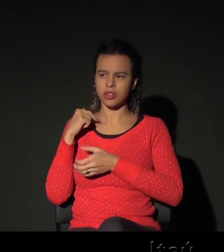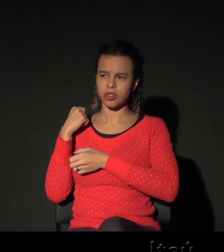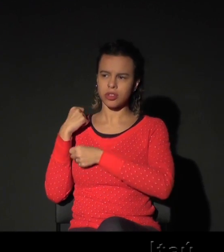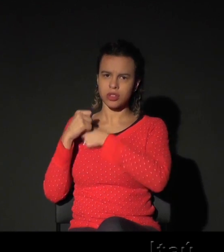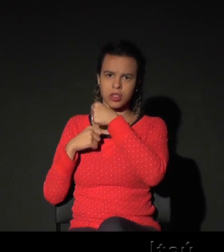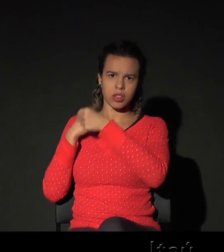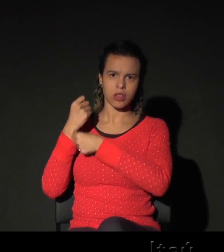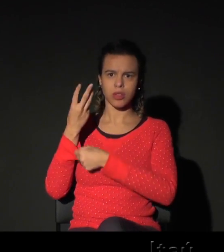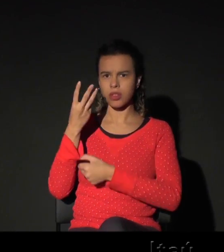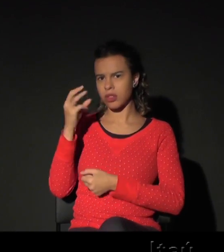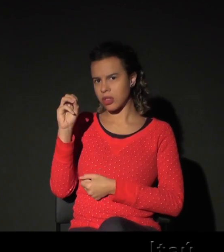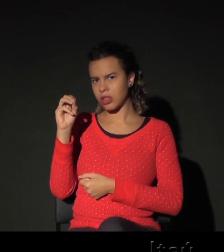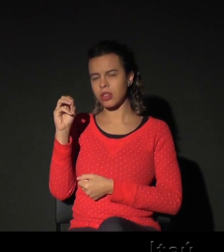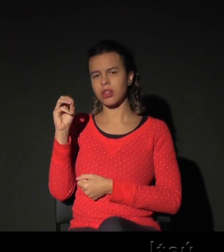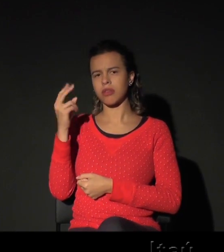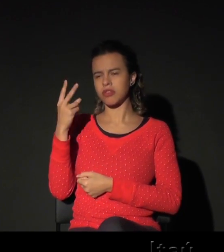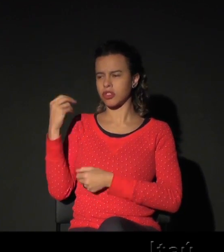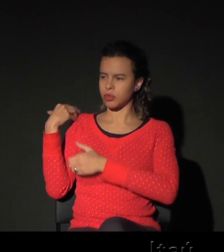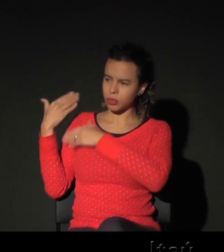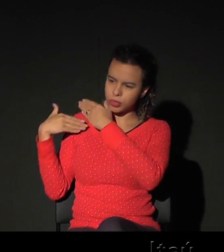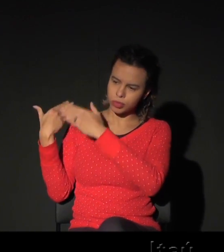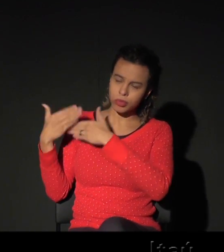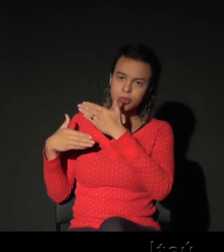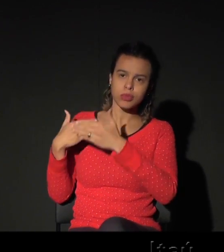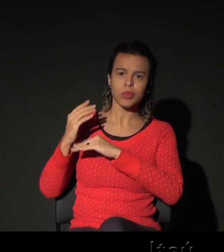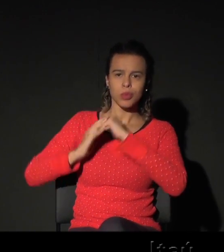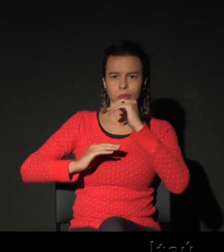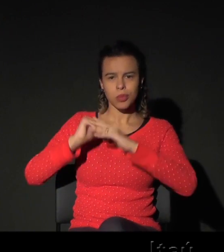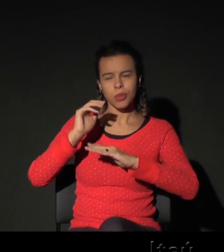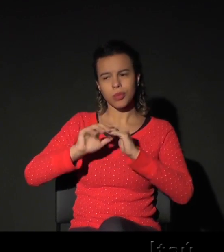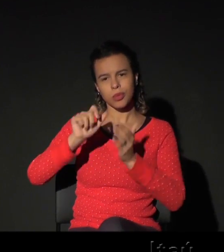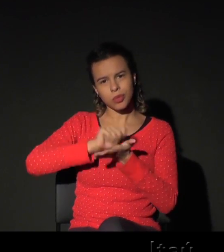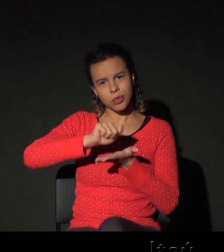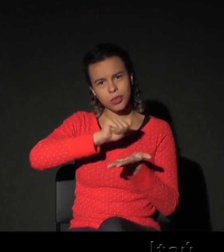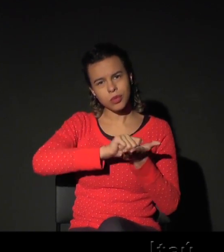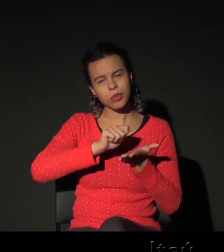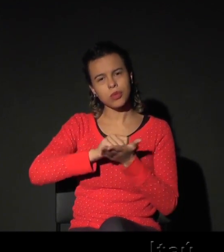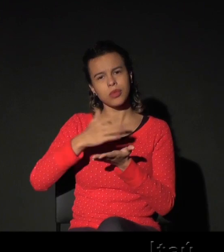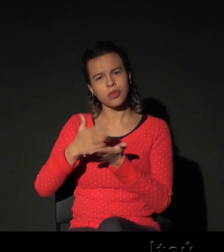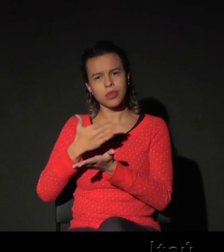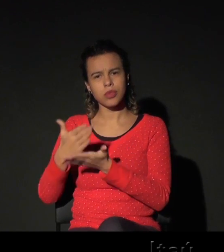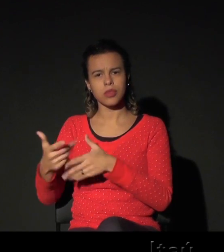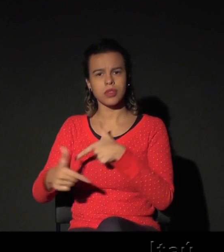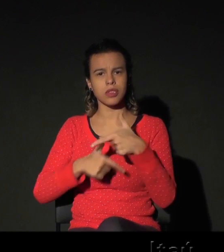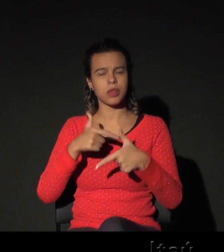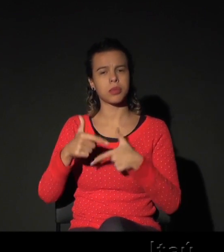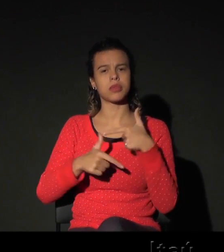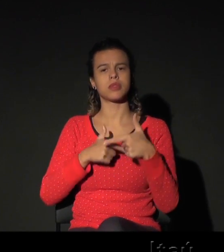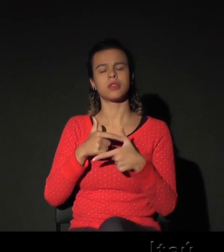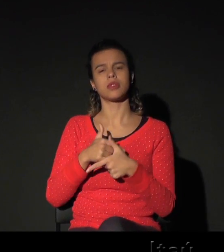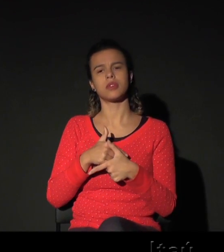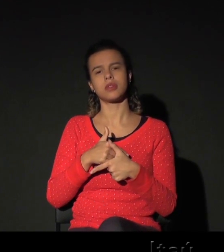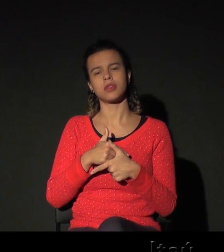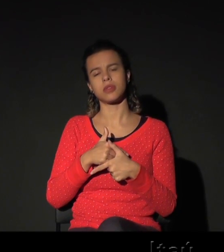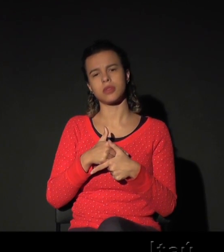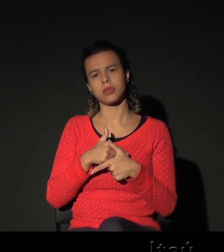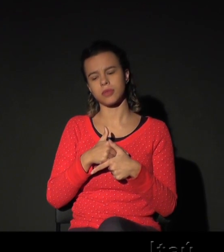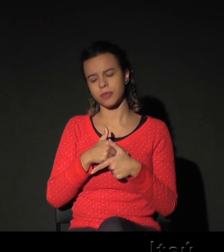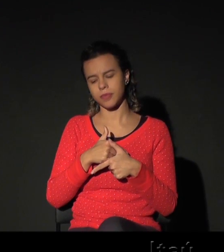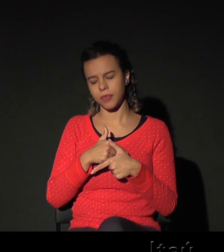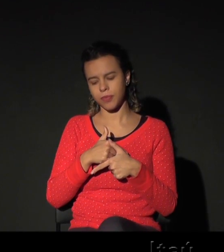anos 30 anos mais ou menos a gente vem construindo essa esse trabalho